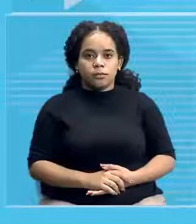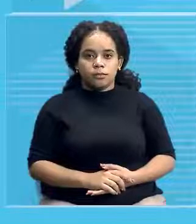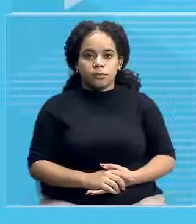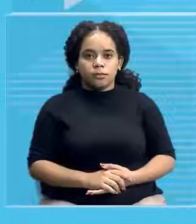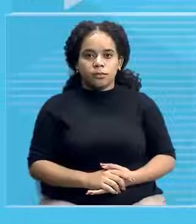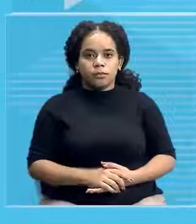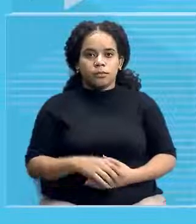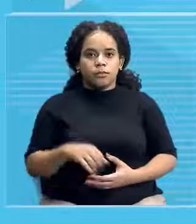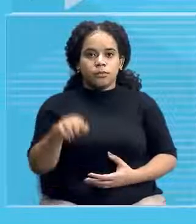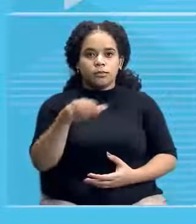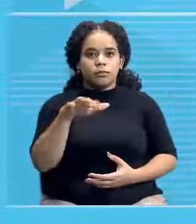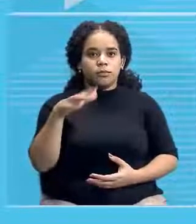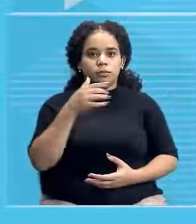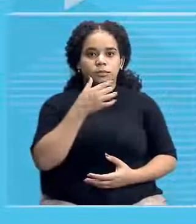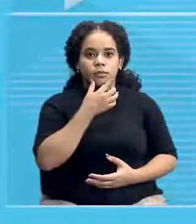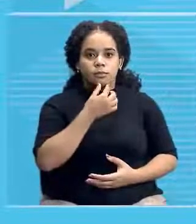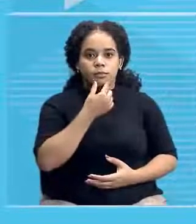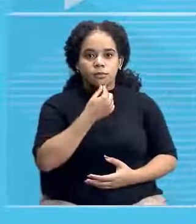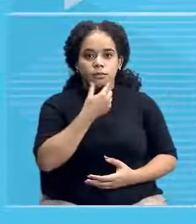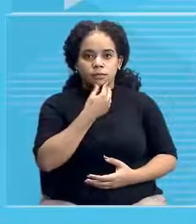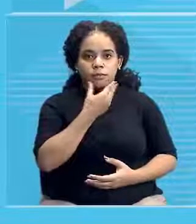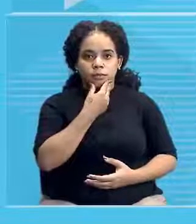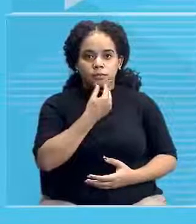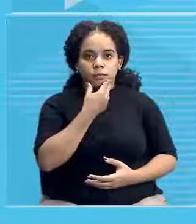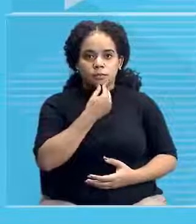De homem.